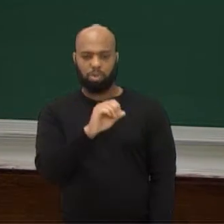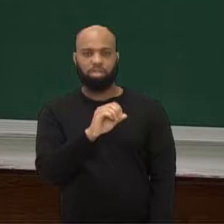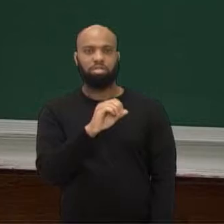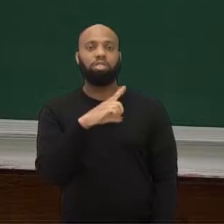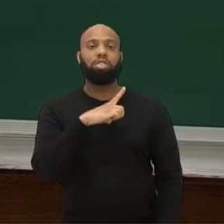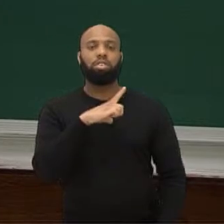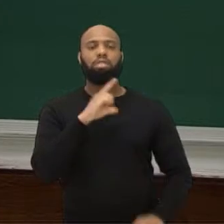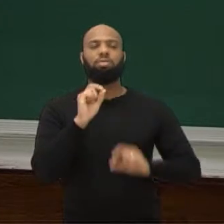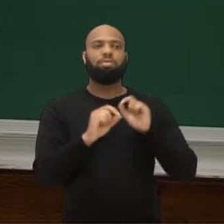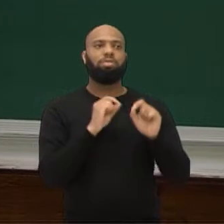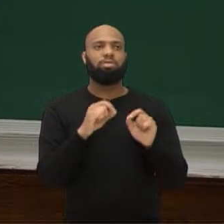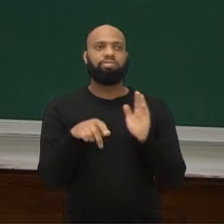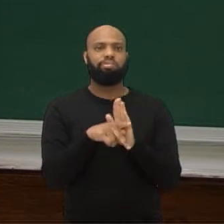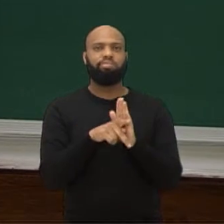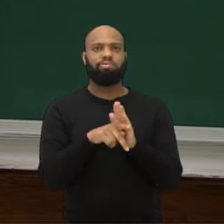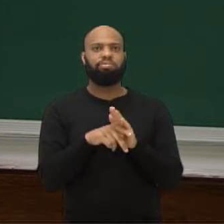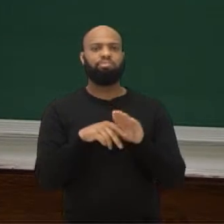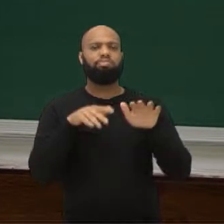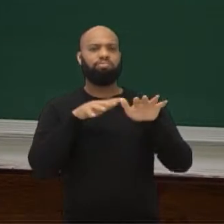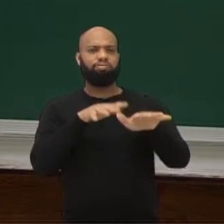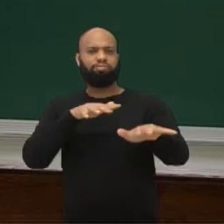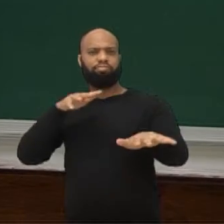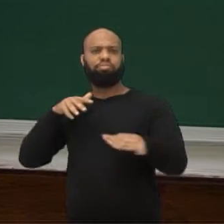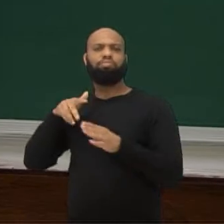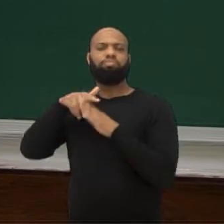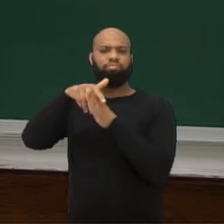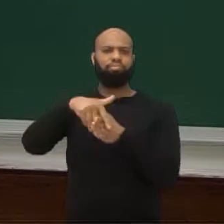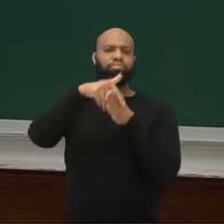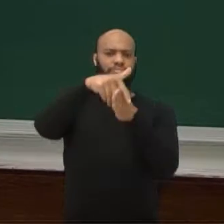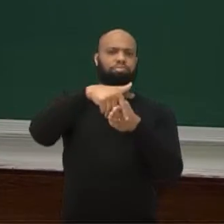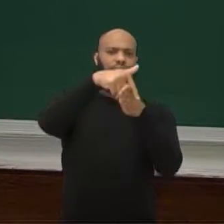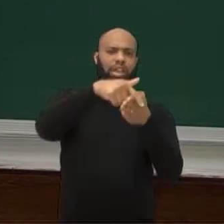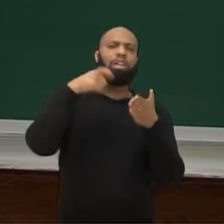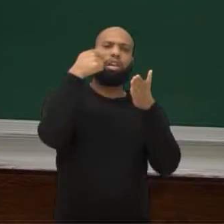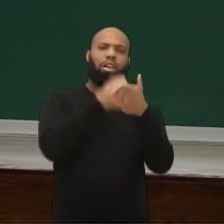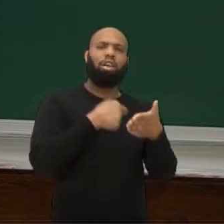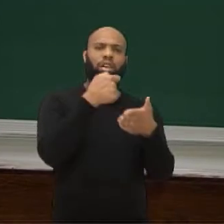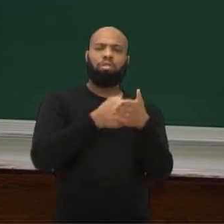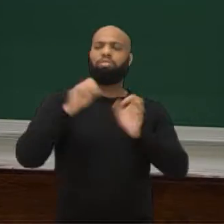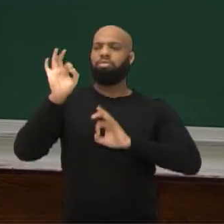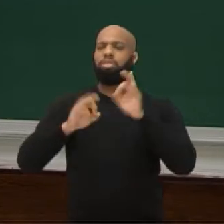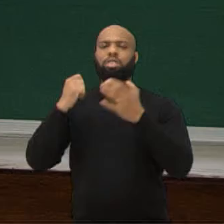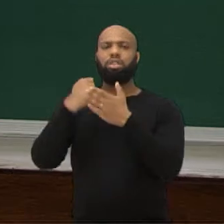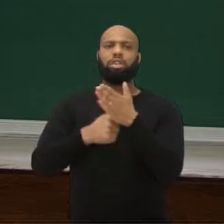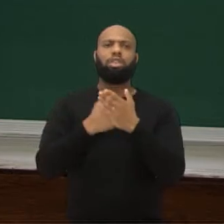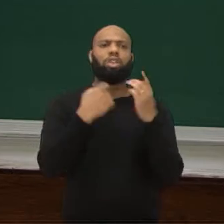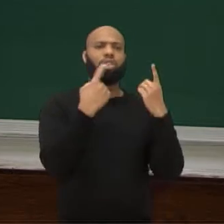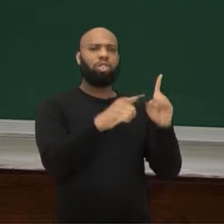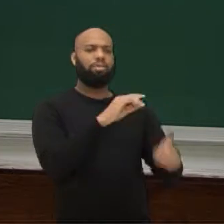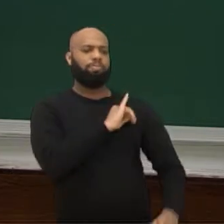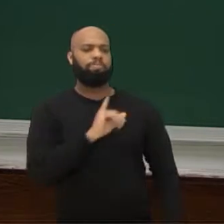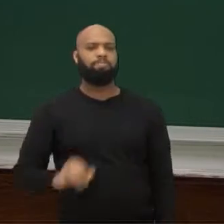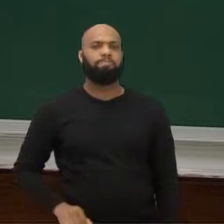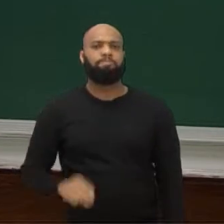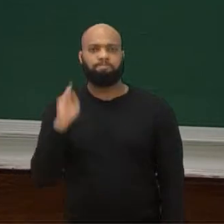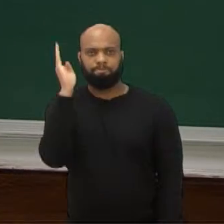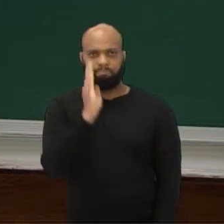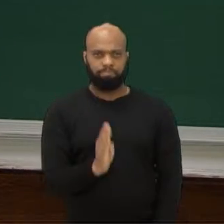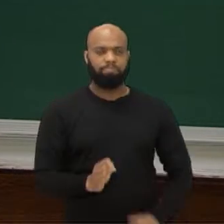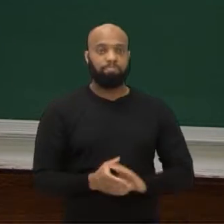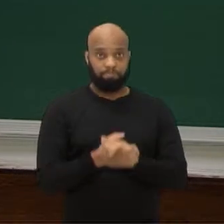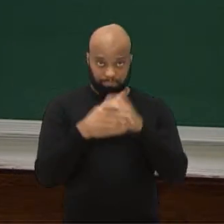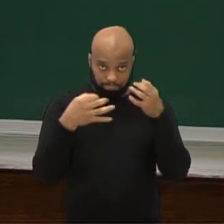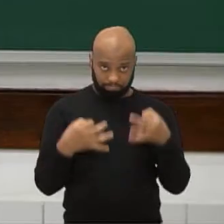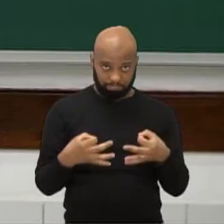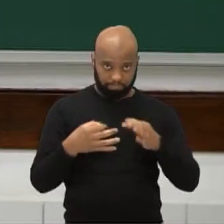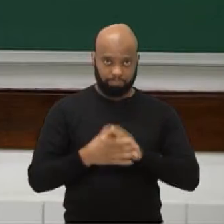em sua cavalaria, lutando ou preparando-se para a luta contra o Império Brasileiro. Certo?